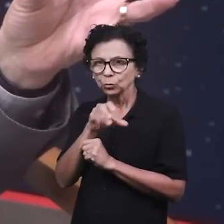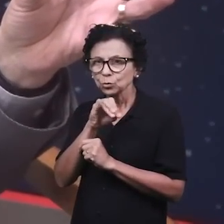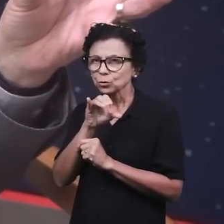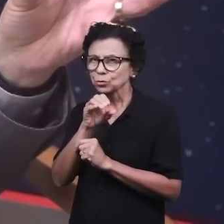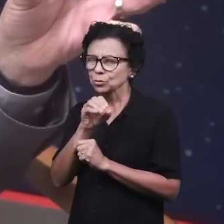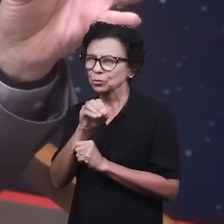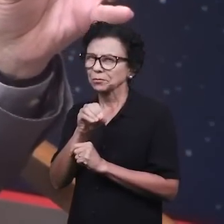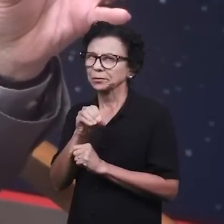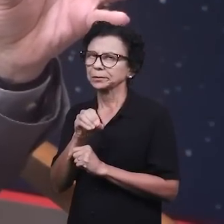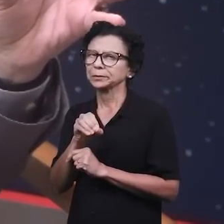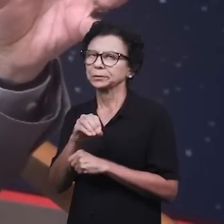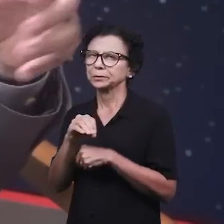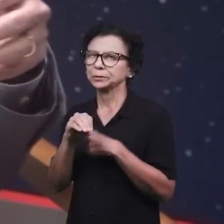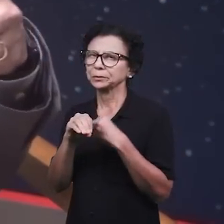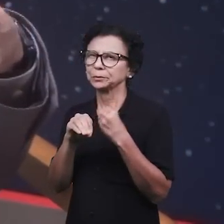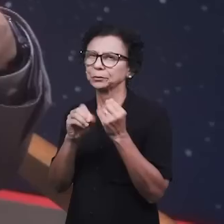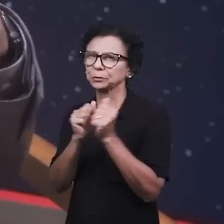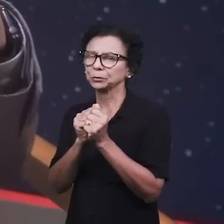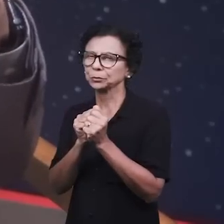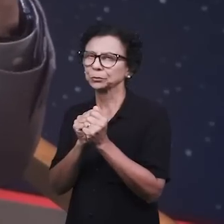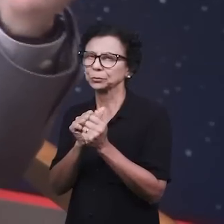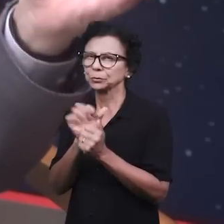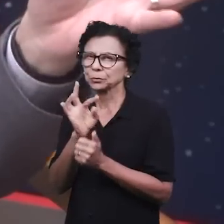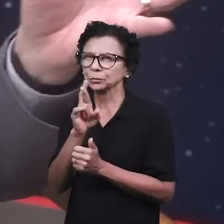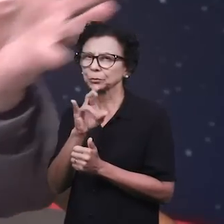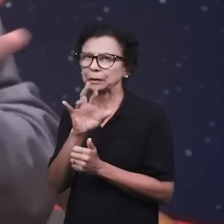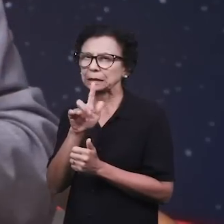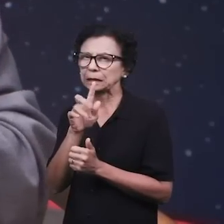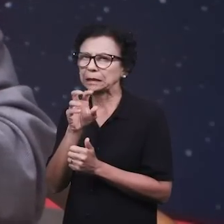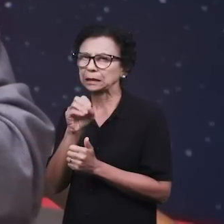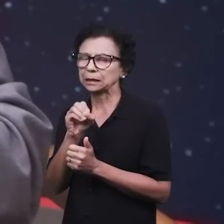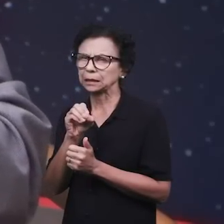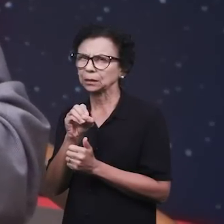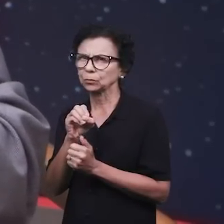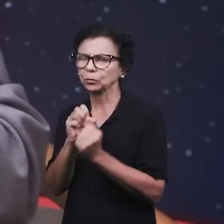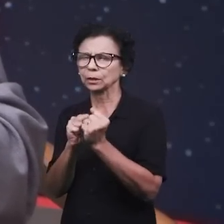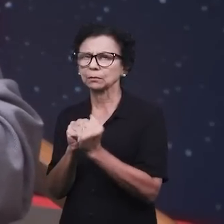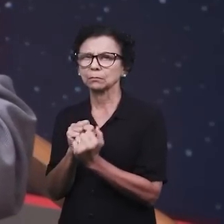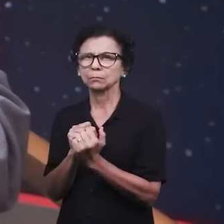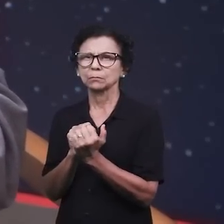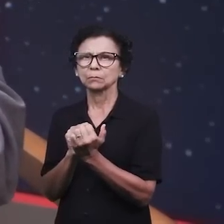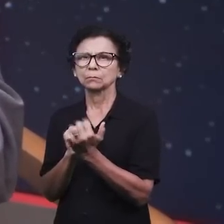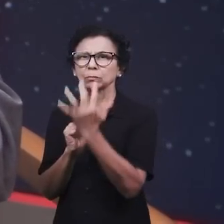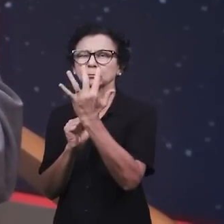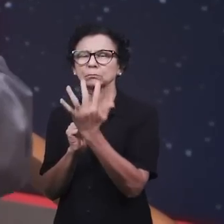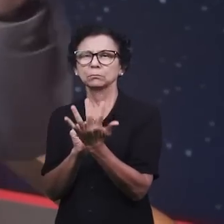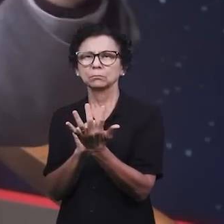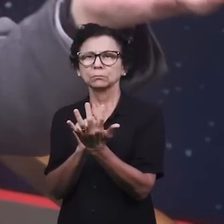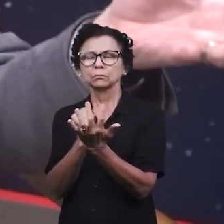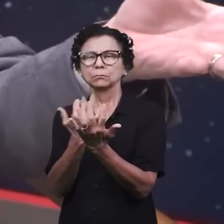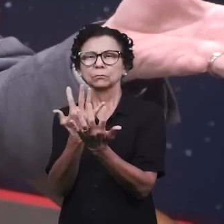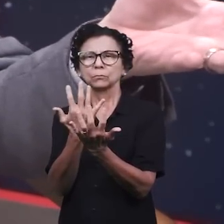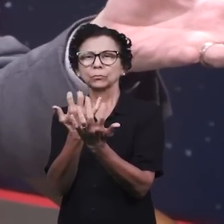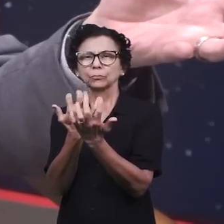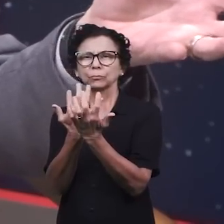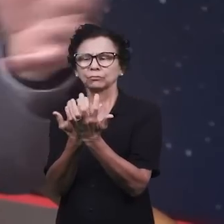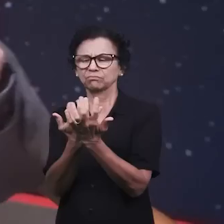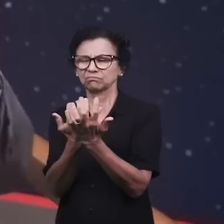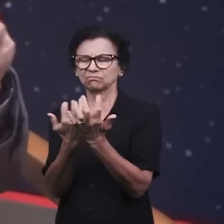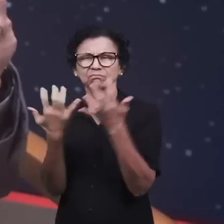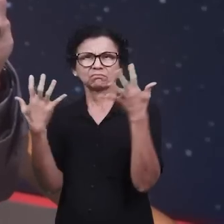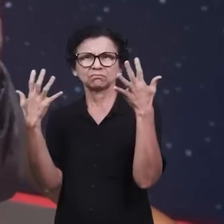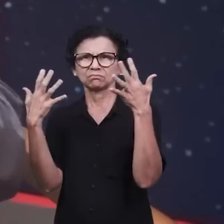determinado momento veio um inimigo e semeou o joio. Não é? Que é aquela planta